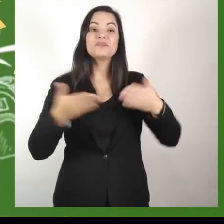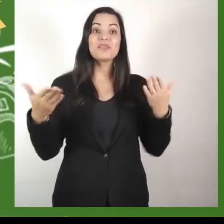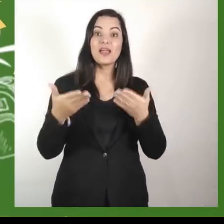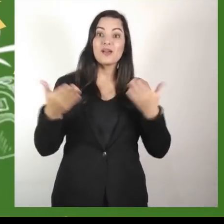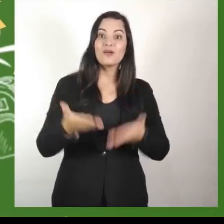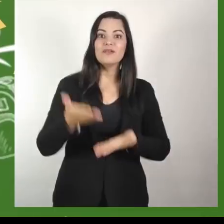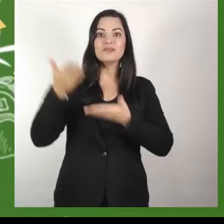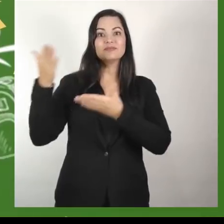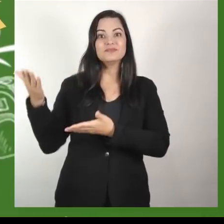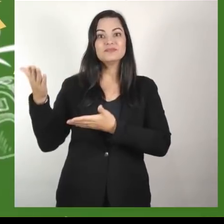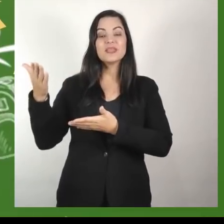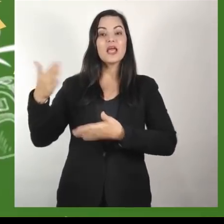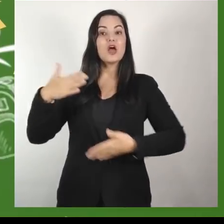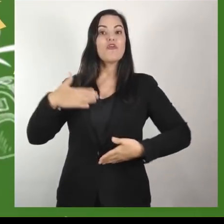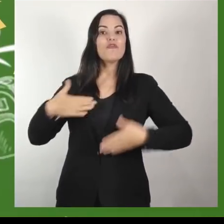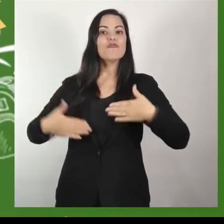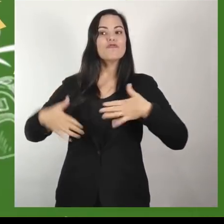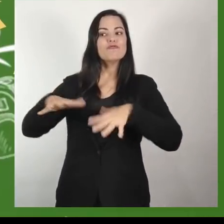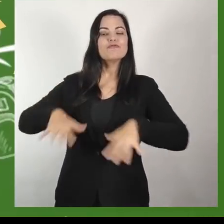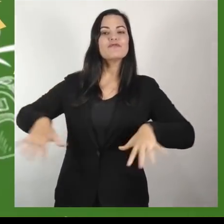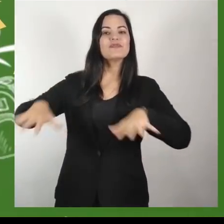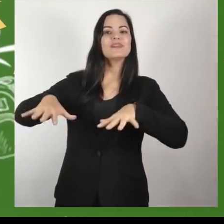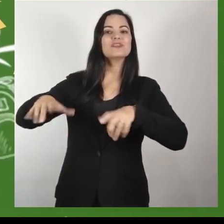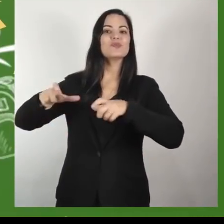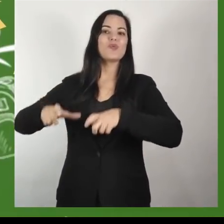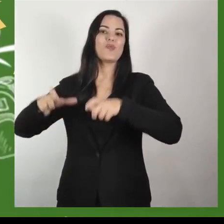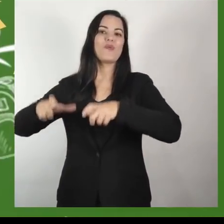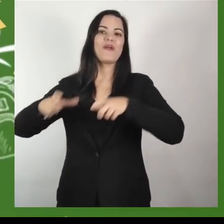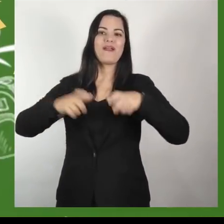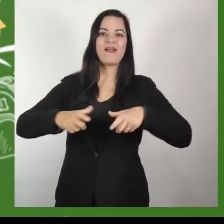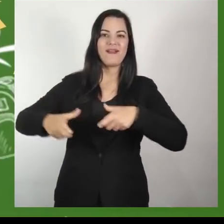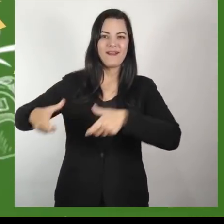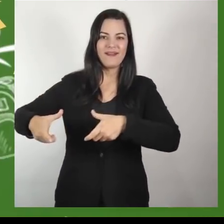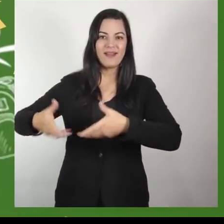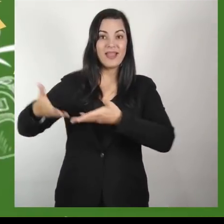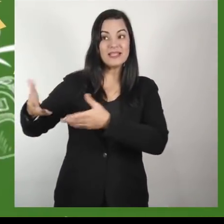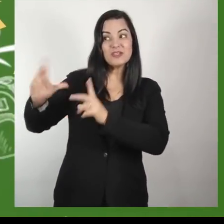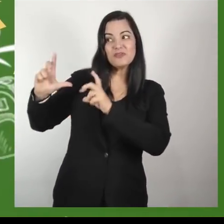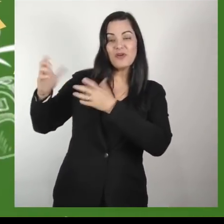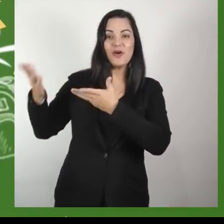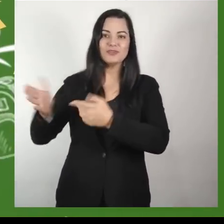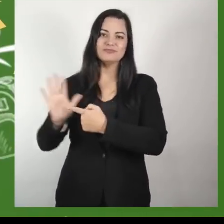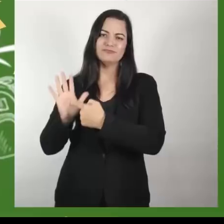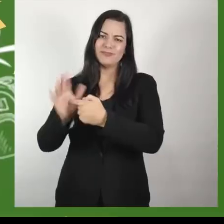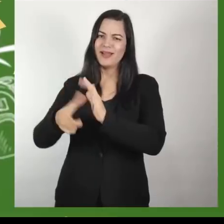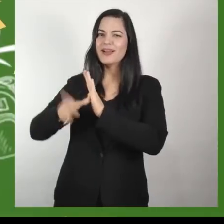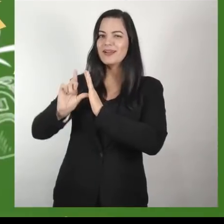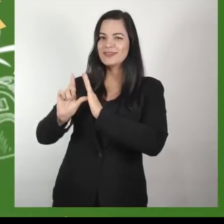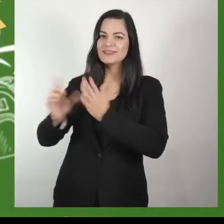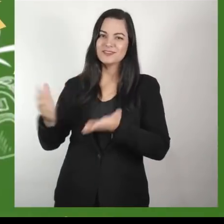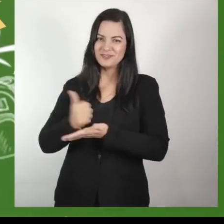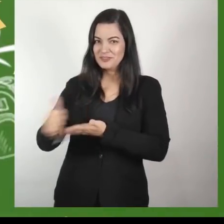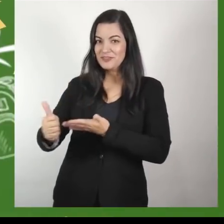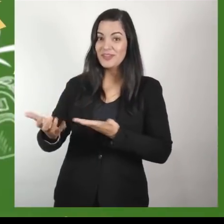esse desenvolvimento cultural das diferentes regiões. Essa foto eu já mostrei para